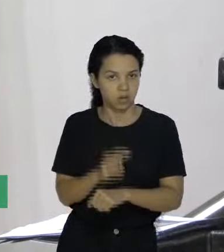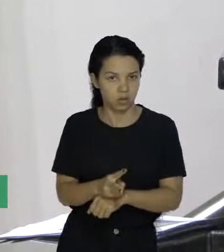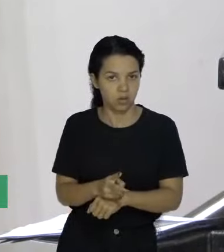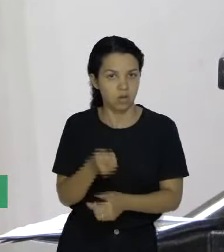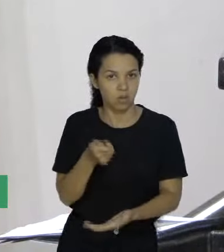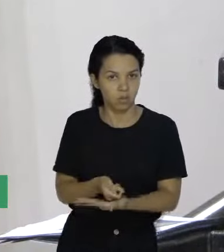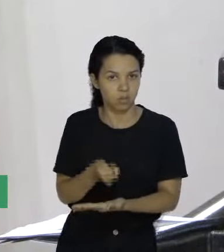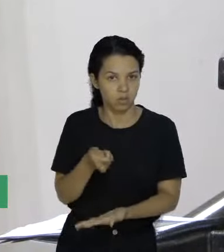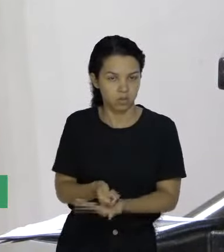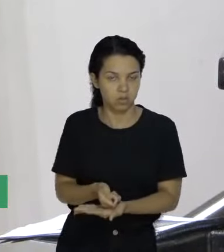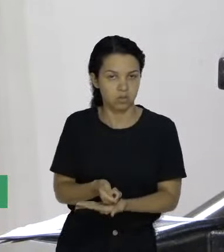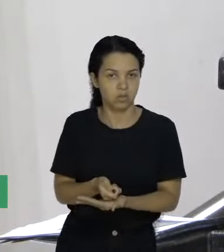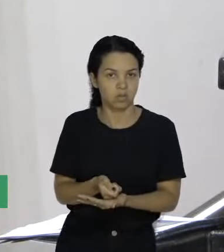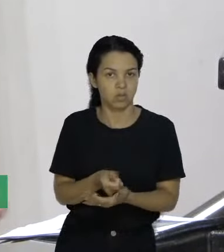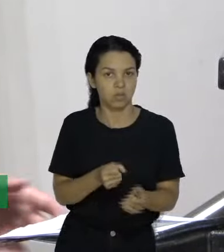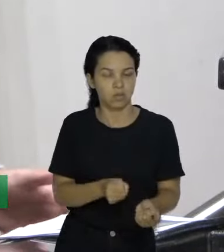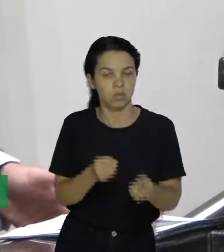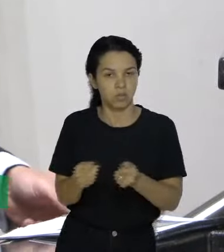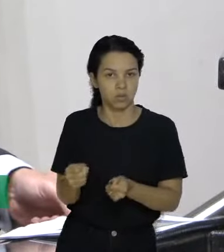obrigação do poder público